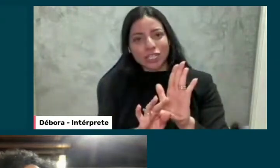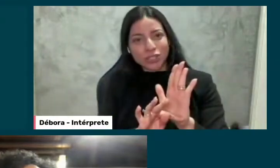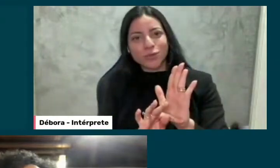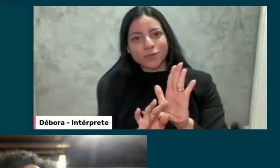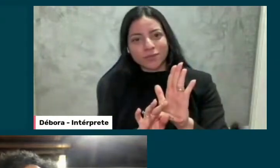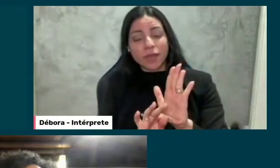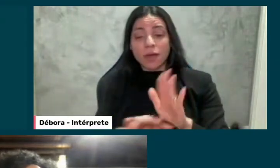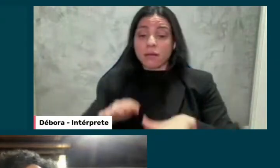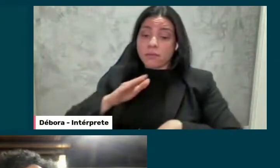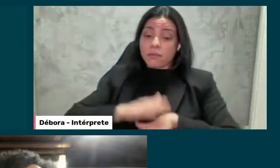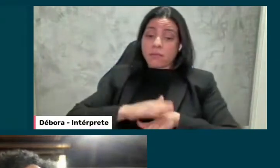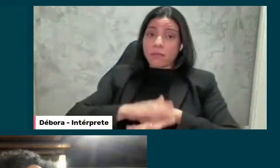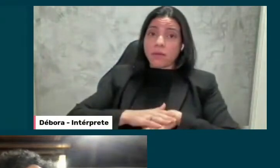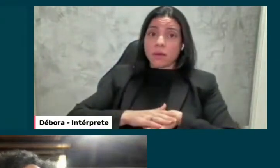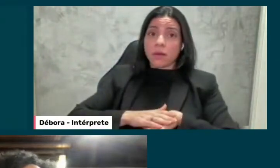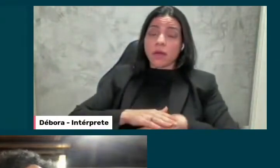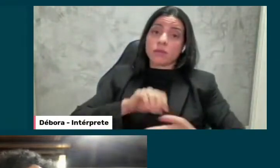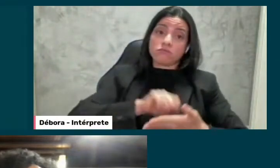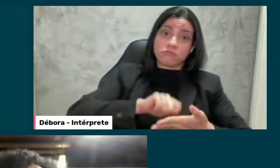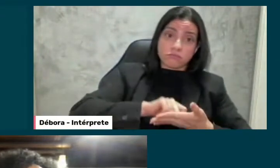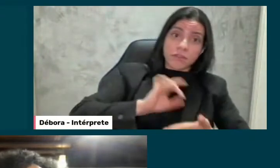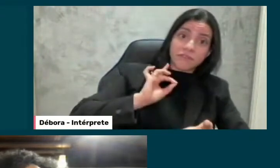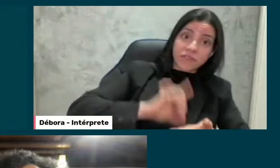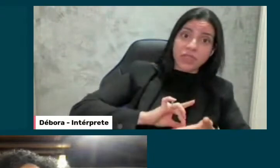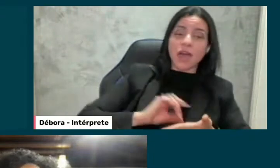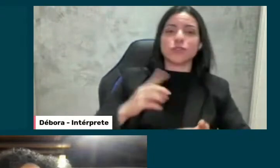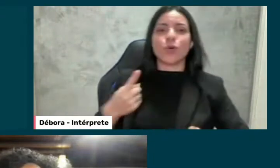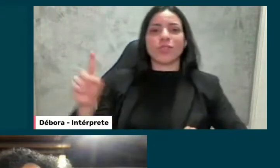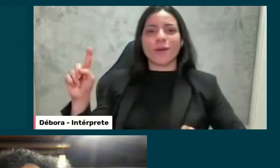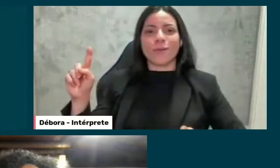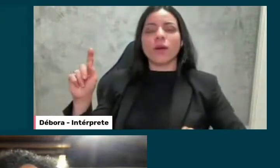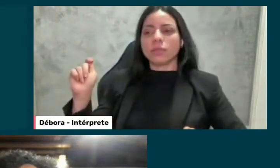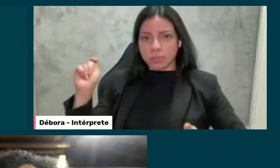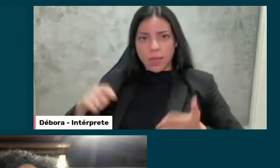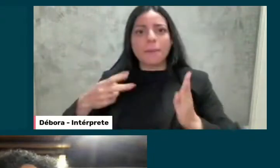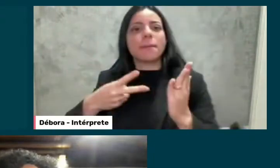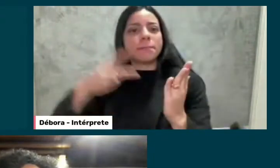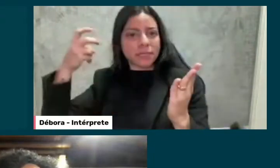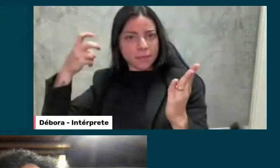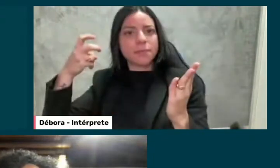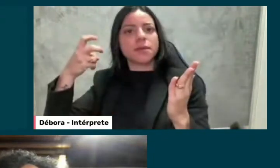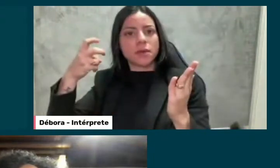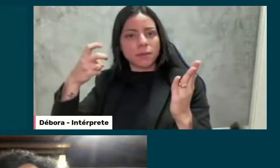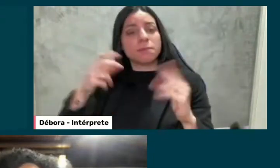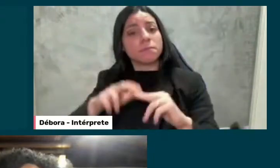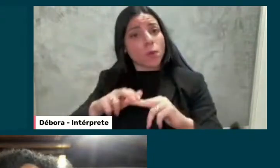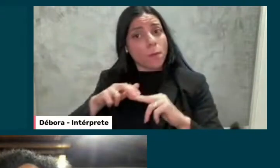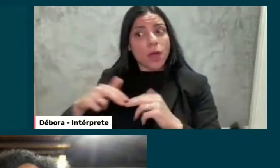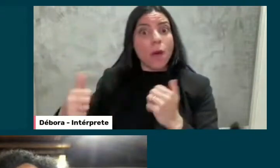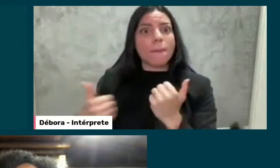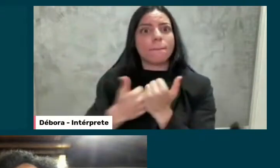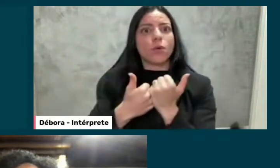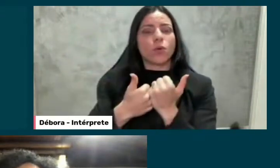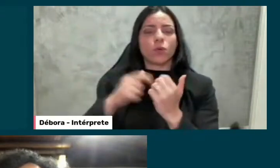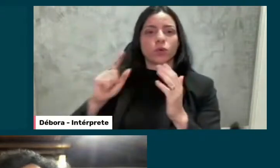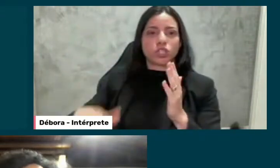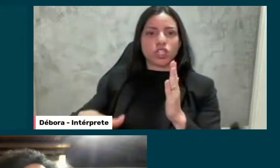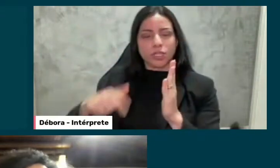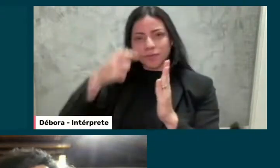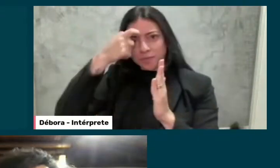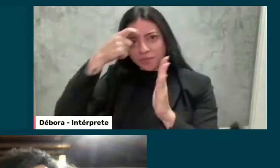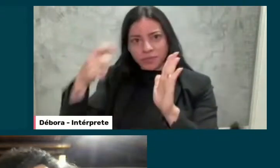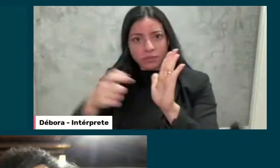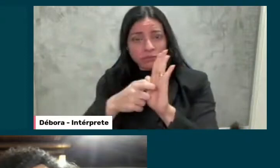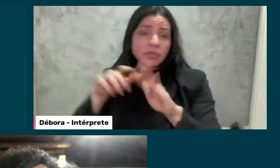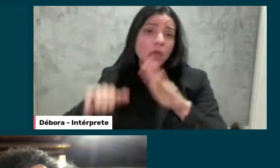não. Elas já percebem um certo padrão nos textos gerados com apoio de inteligência artificial. Talvez elas percebam isso porque